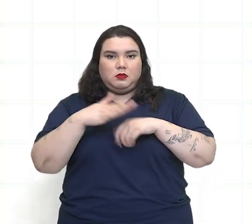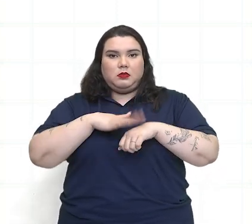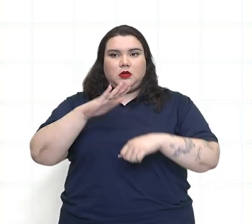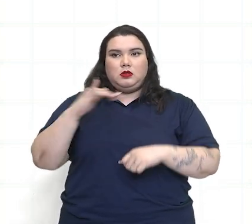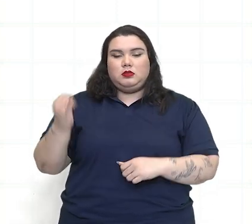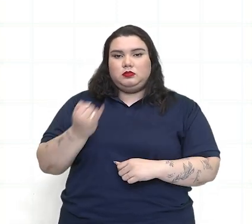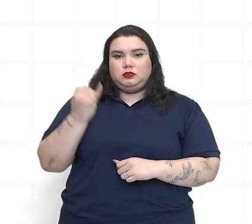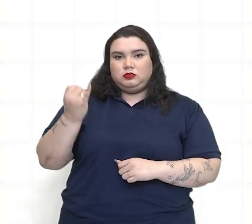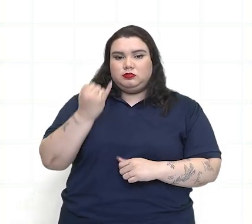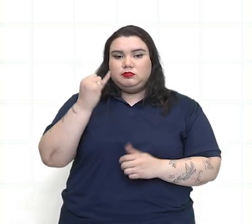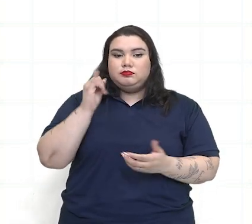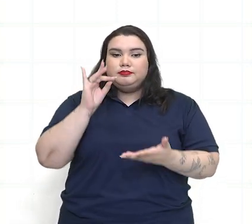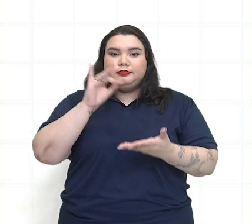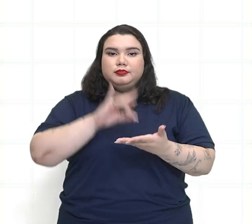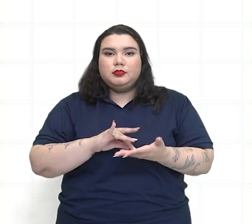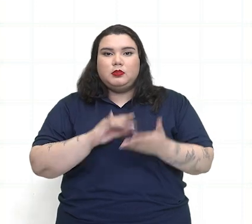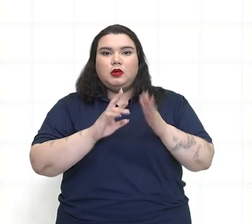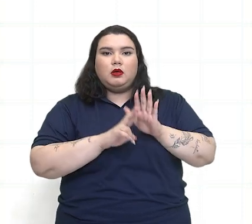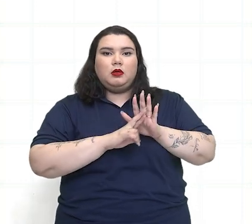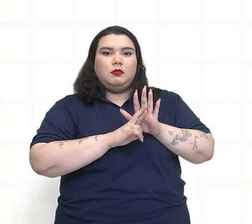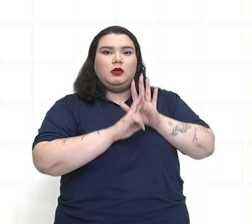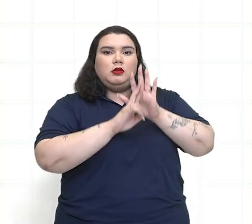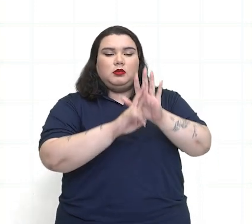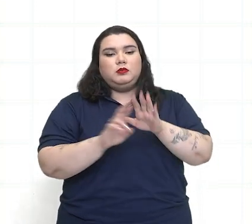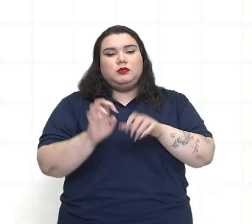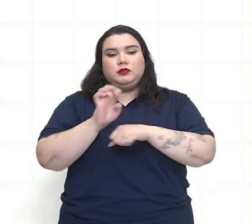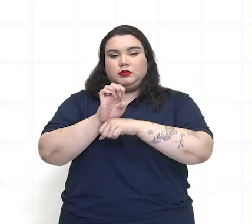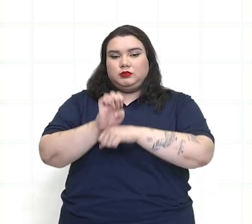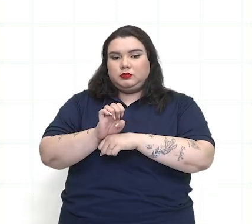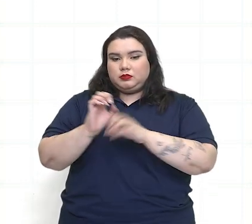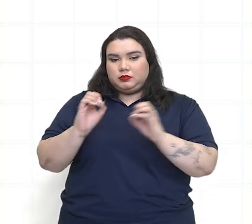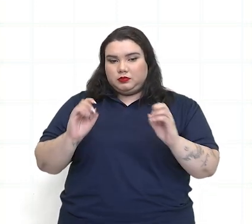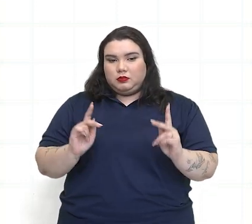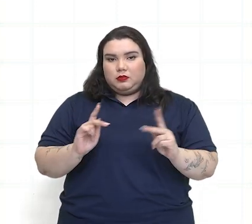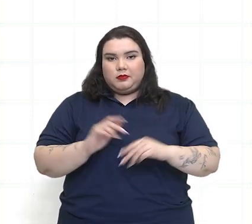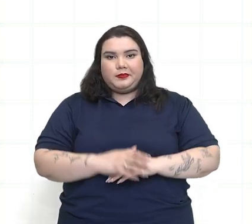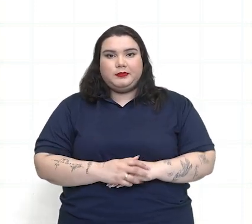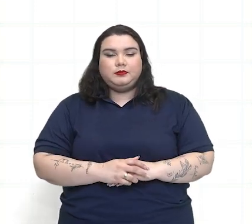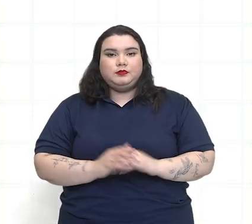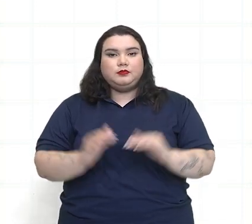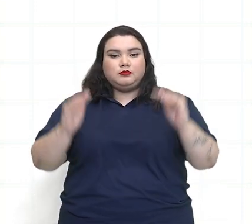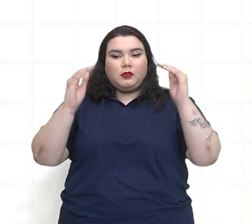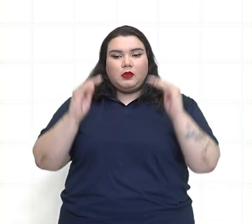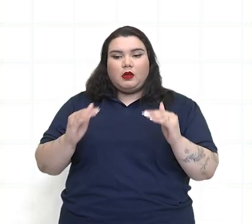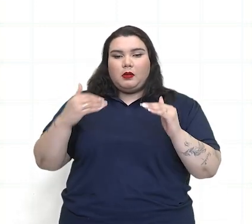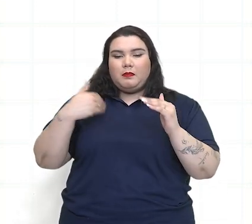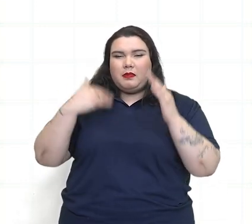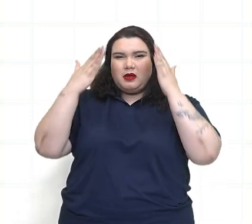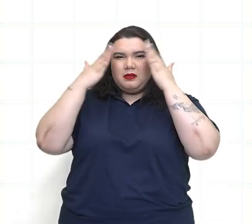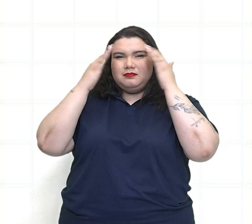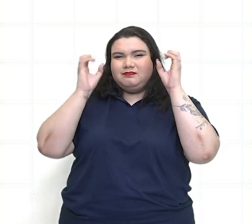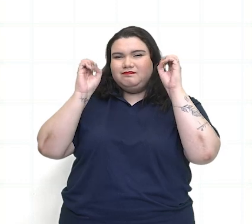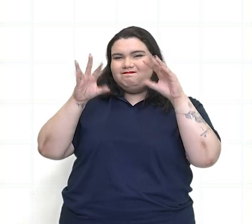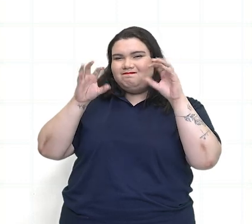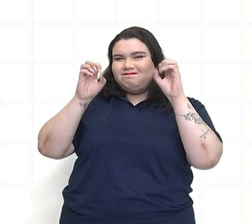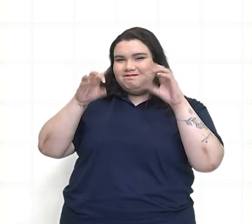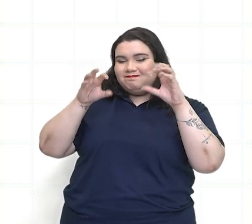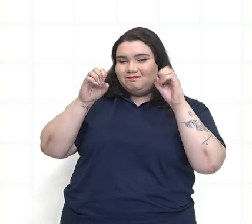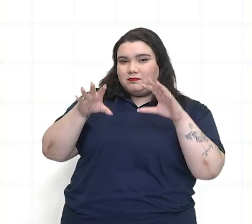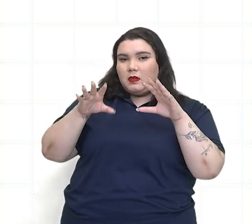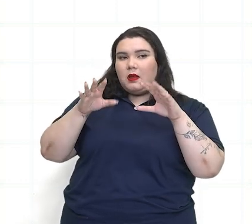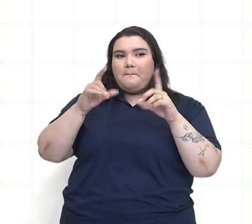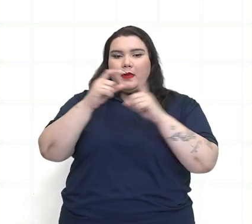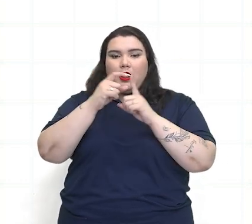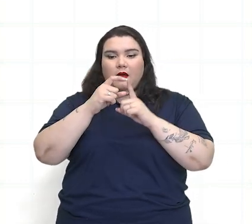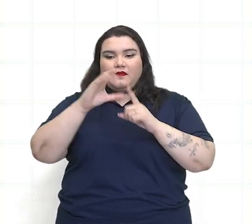mais importante, a cidade que representa o Estado, correto? A minha cabeça está doendo. Bem, aqui